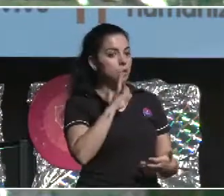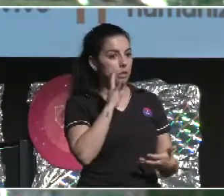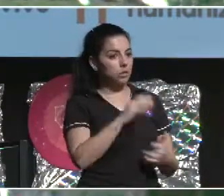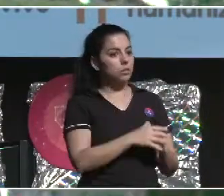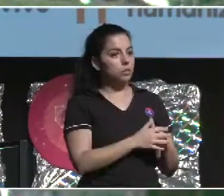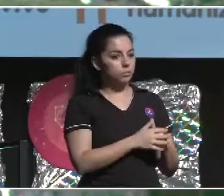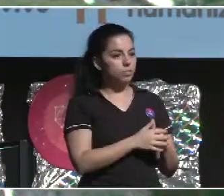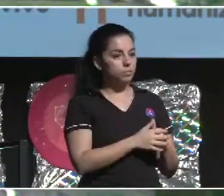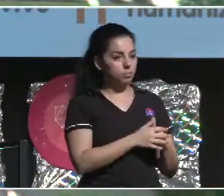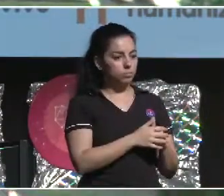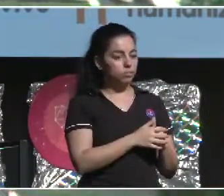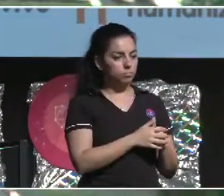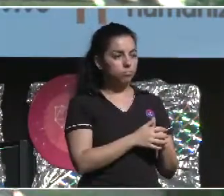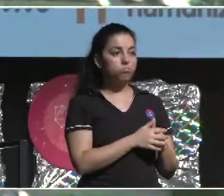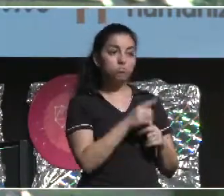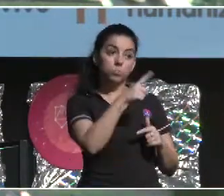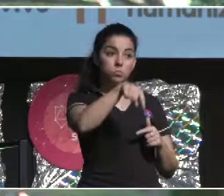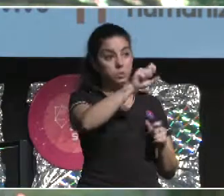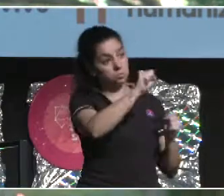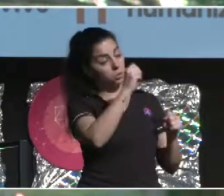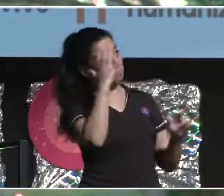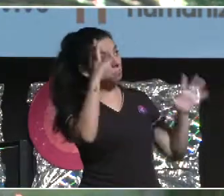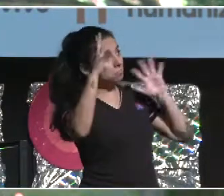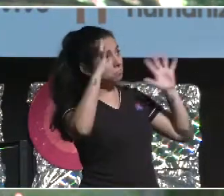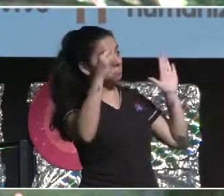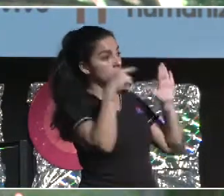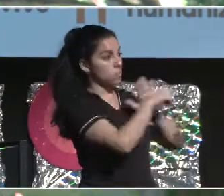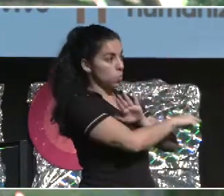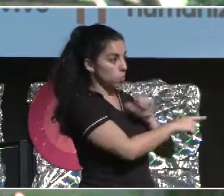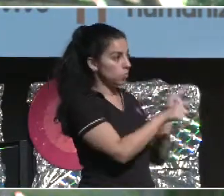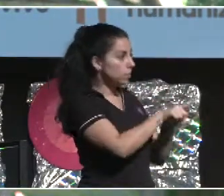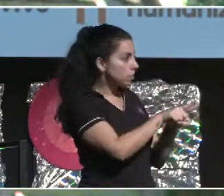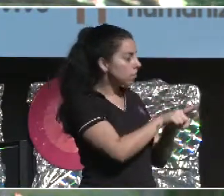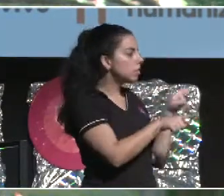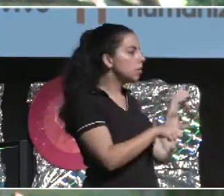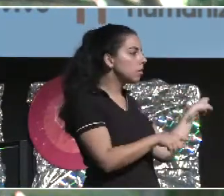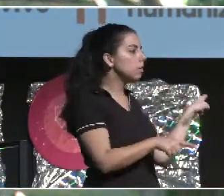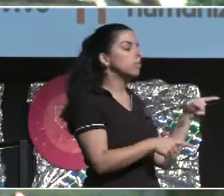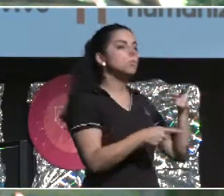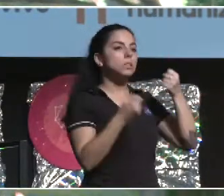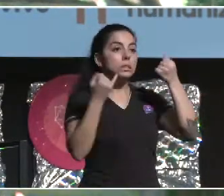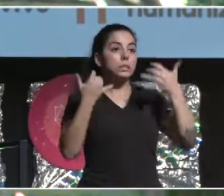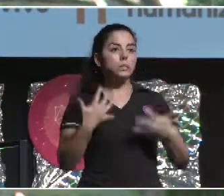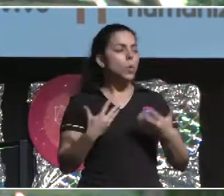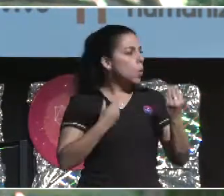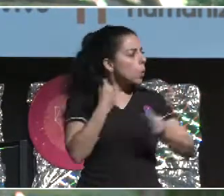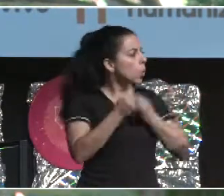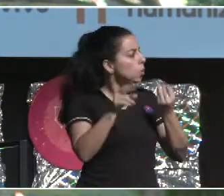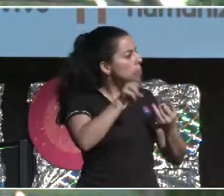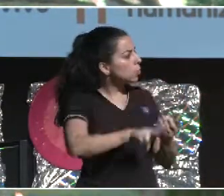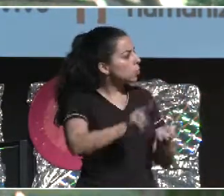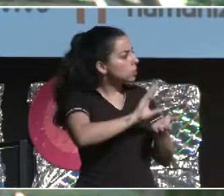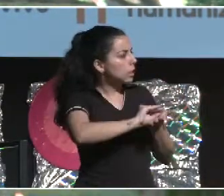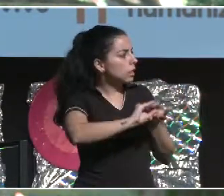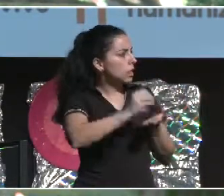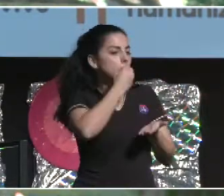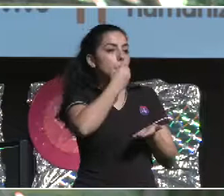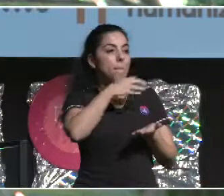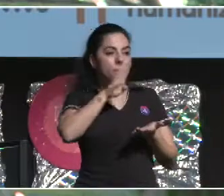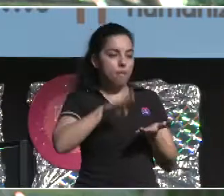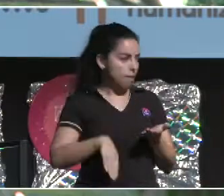vocês podem pensar em perguntas para ele também, mas ele demonstrou ali um bom uso de dados, que é